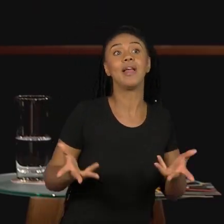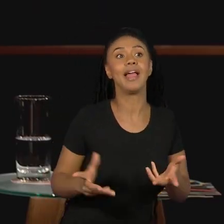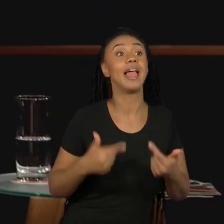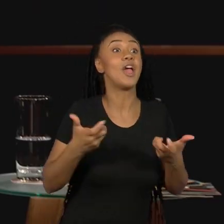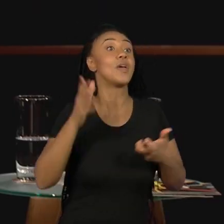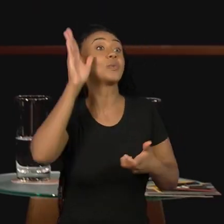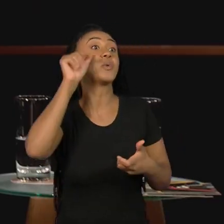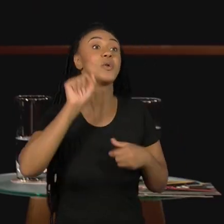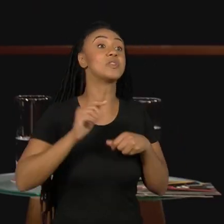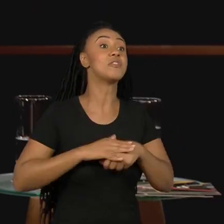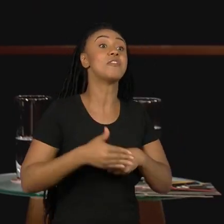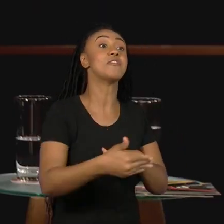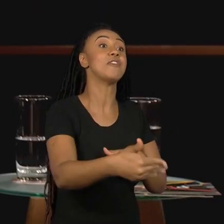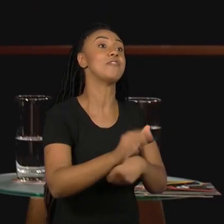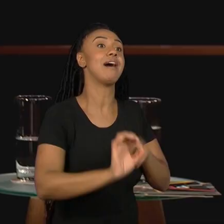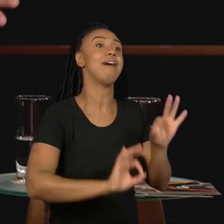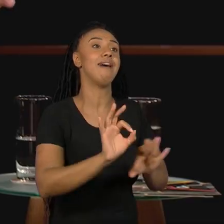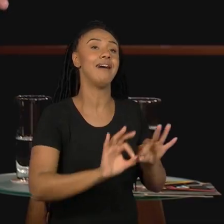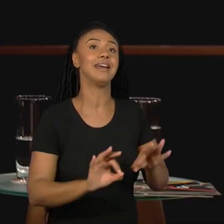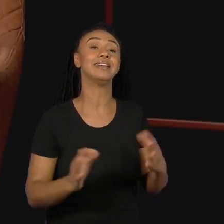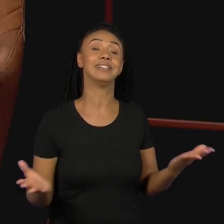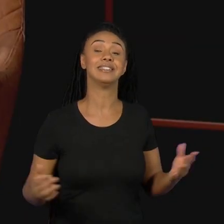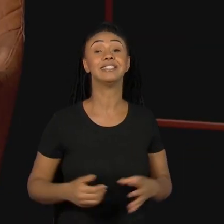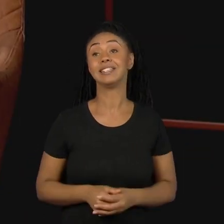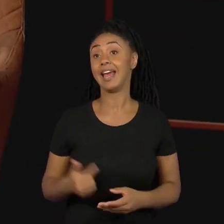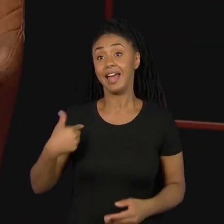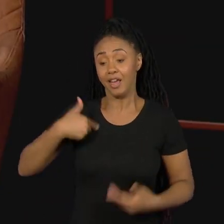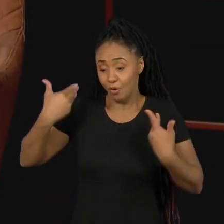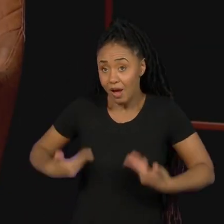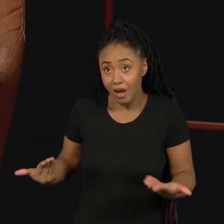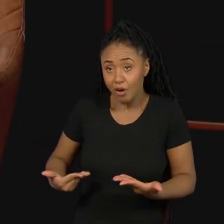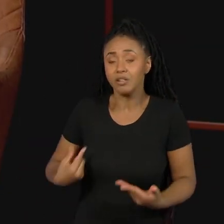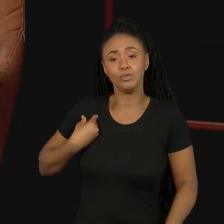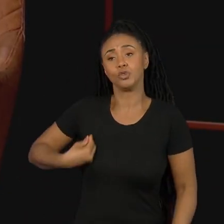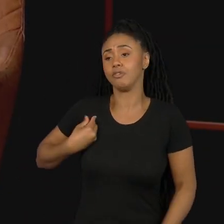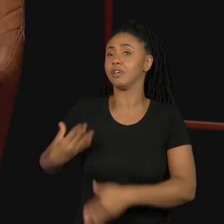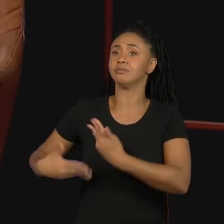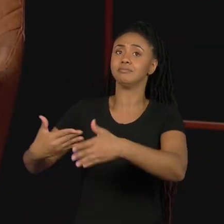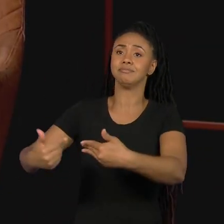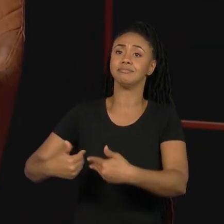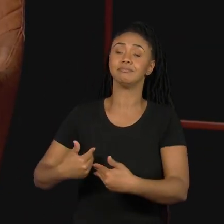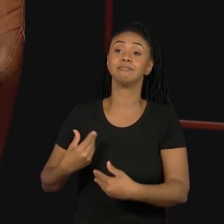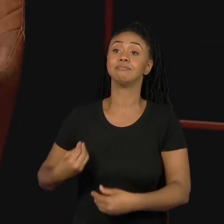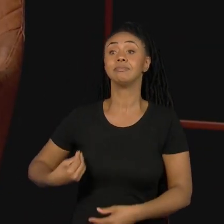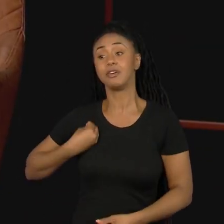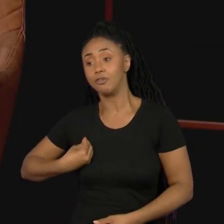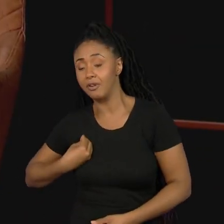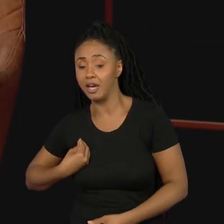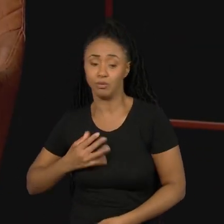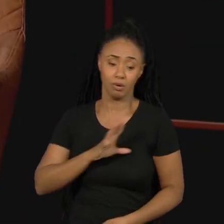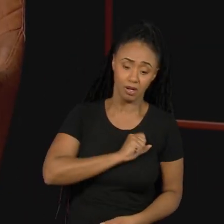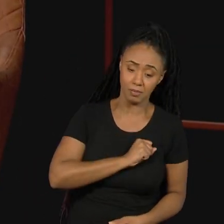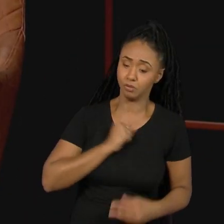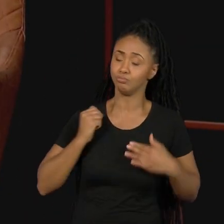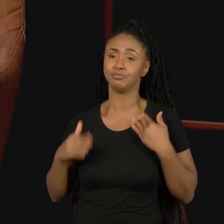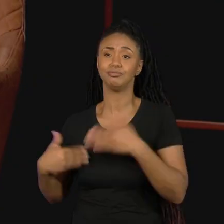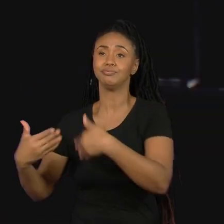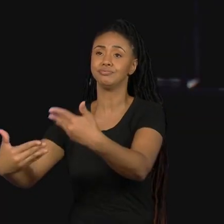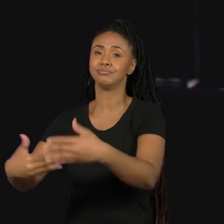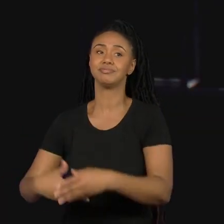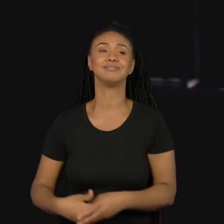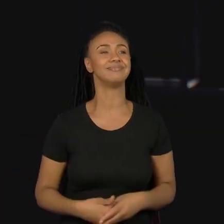queremos saber o que você está produzindo. Estou vivendo. Está vivendo. E vivendo em amor. Que fundamental. Ótimo. E